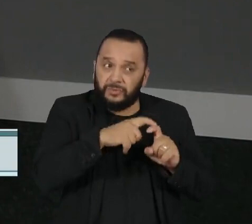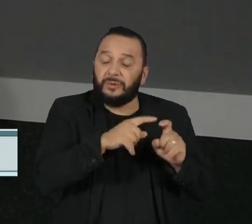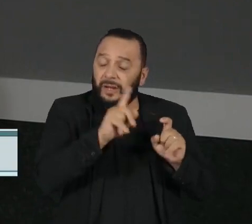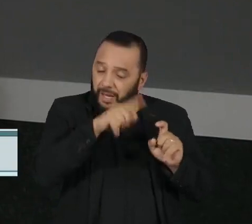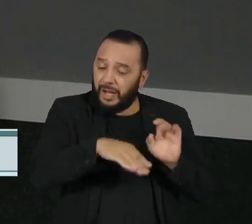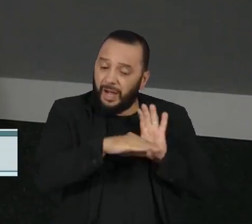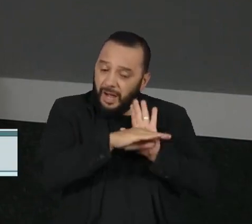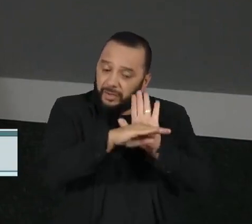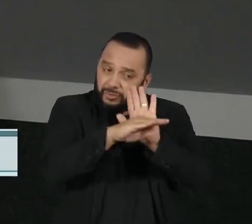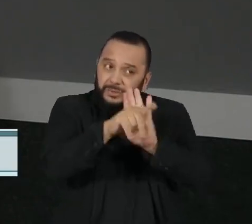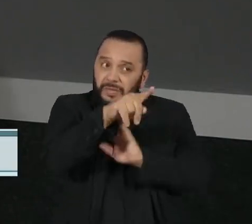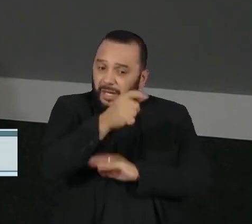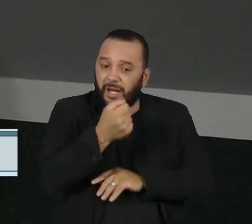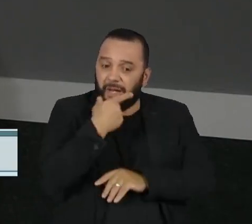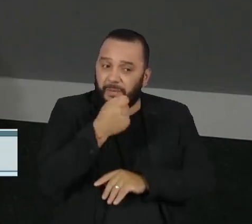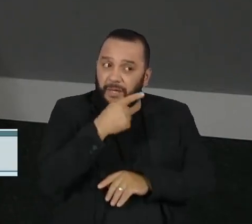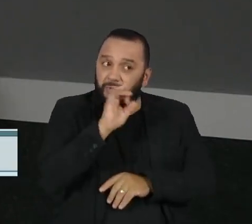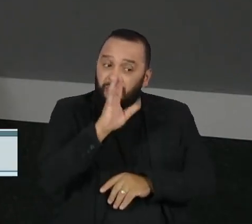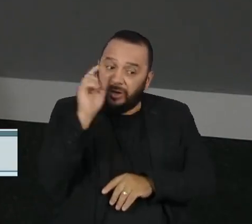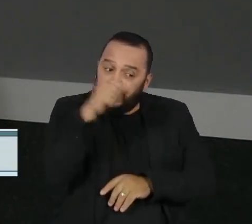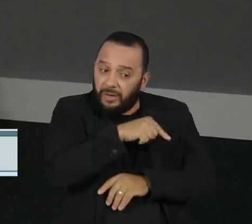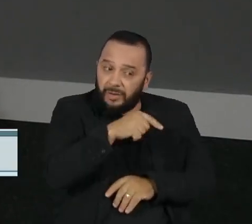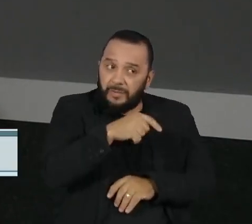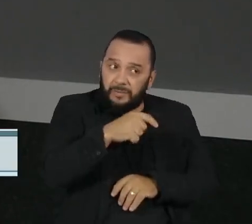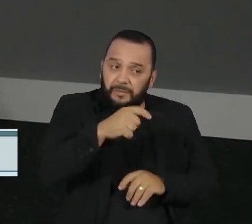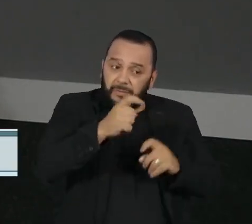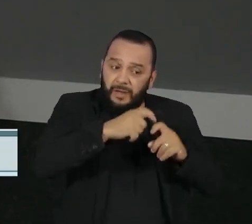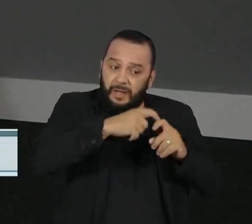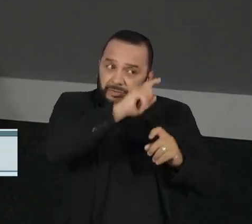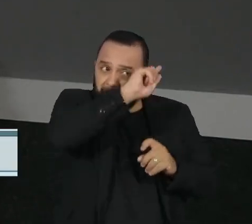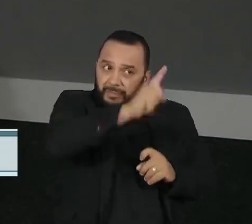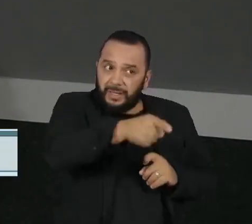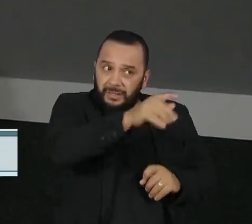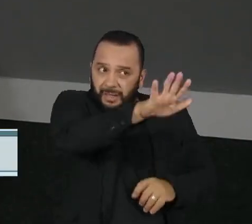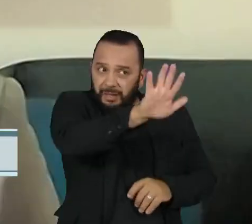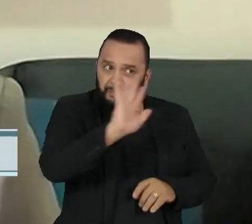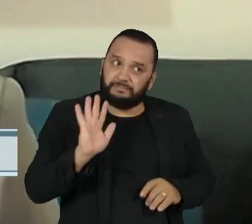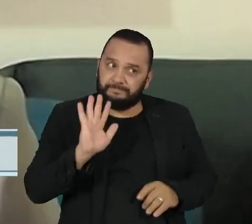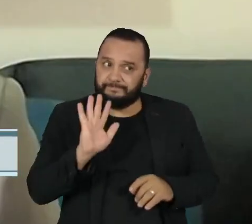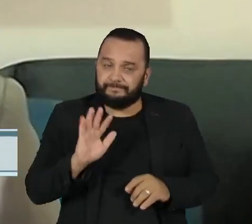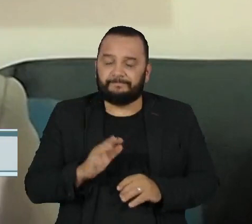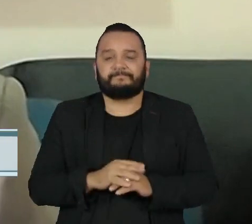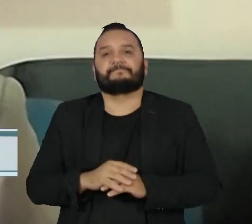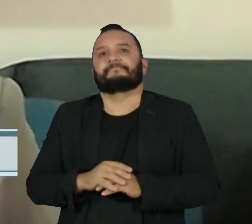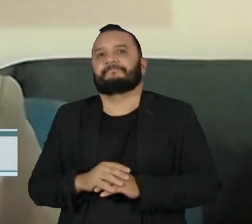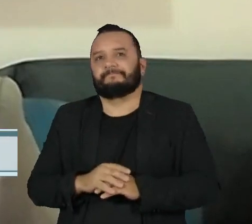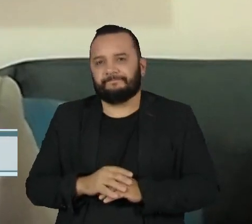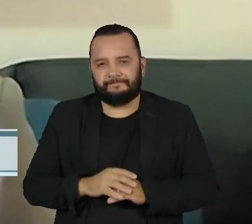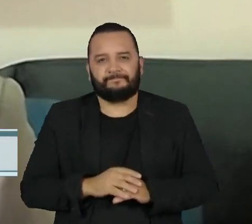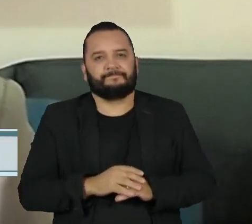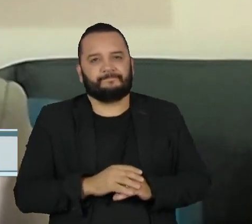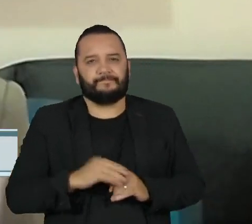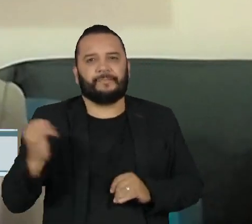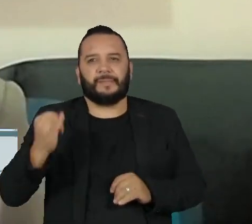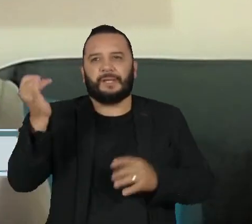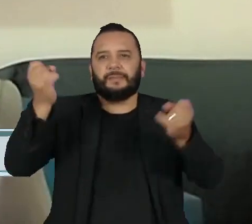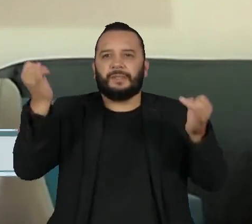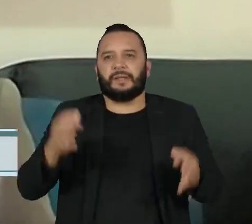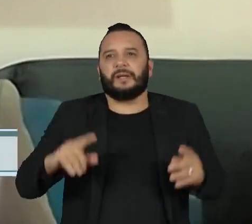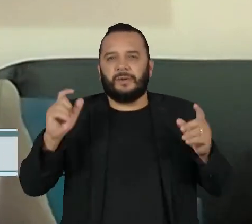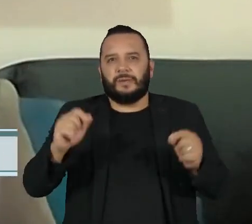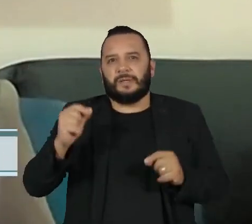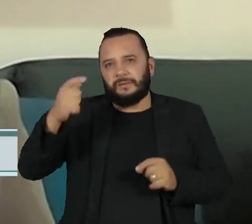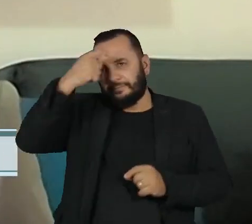levar à opção de tomar algum remédio para qualquer que seja a doença ou transtorno. Acho que, nesse sentido, é importante falar que a